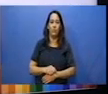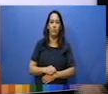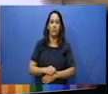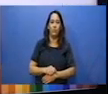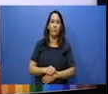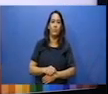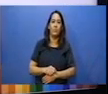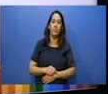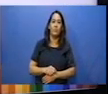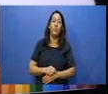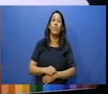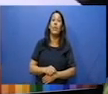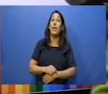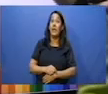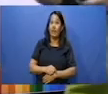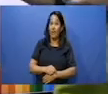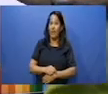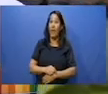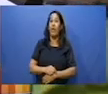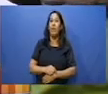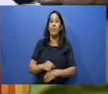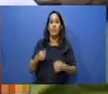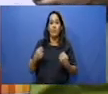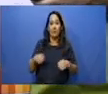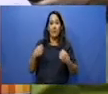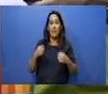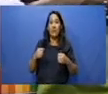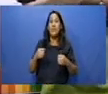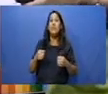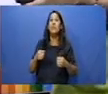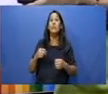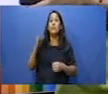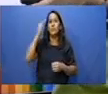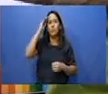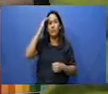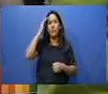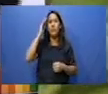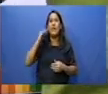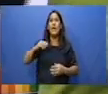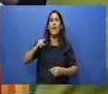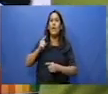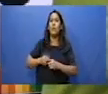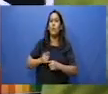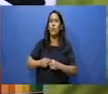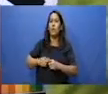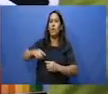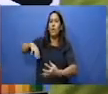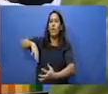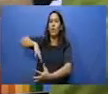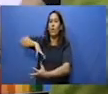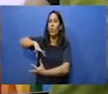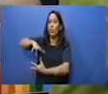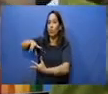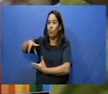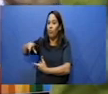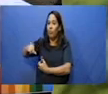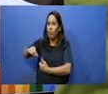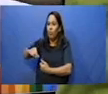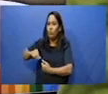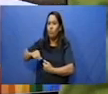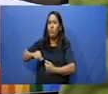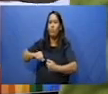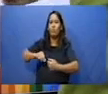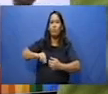E isso nos alerta o quê? Nos alerta que o planeta Terra, ó, está em desequilíbrio, né? Porque se